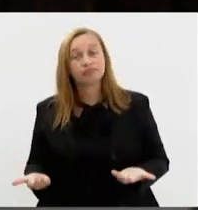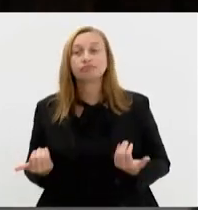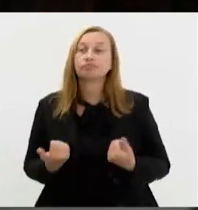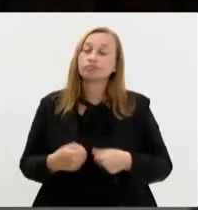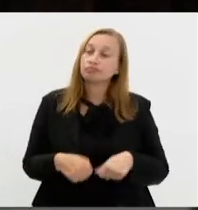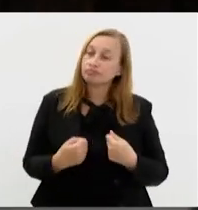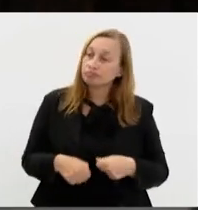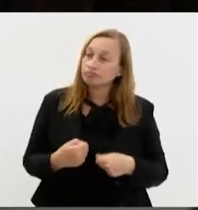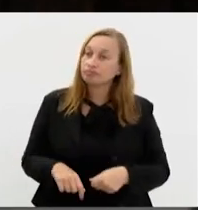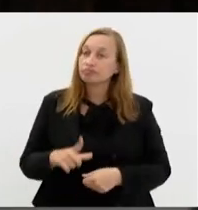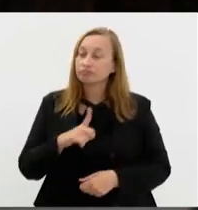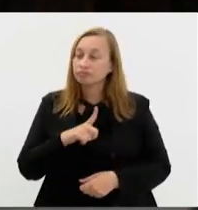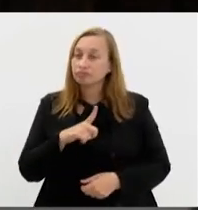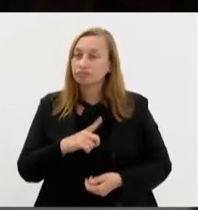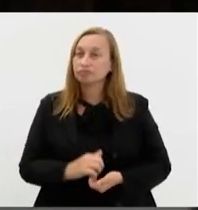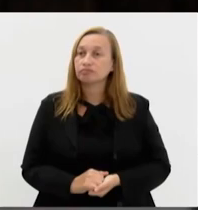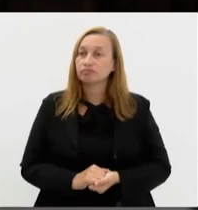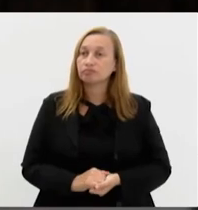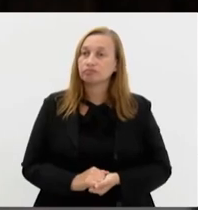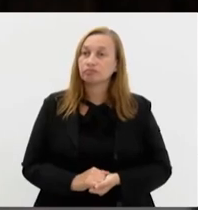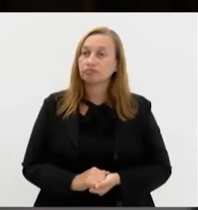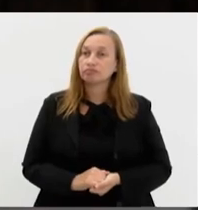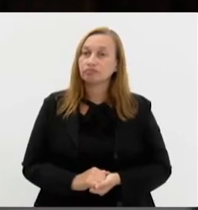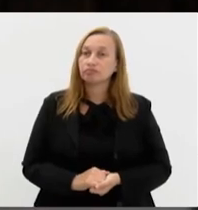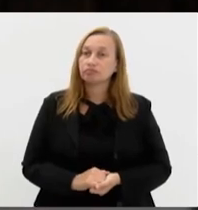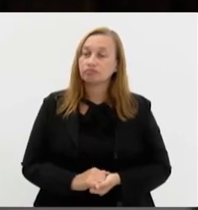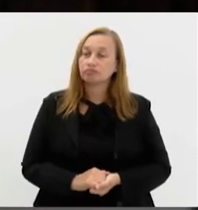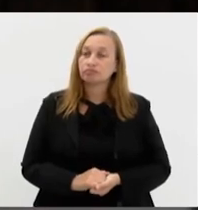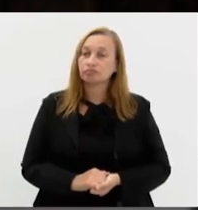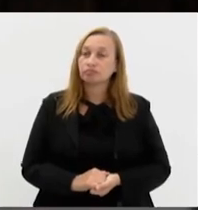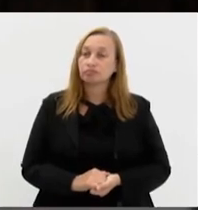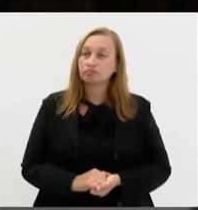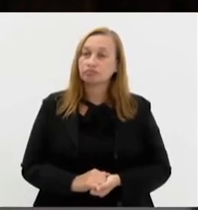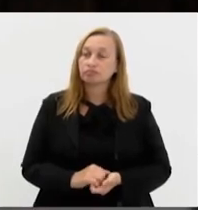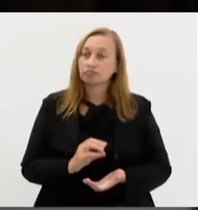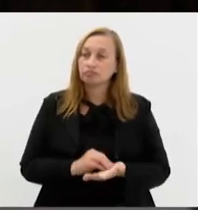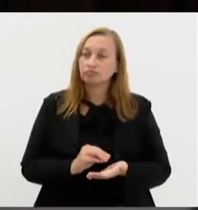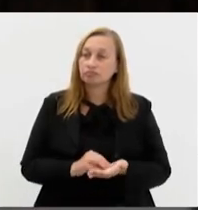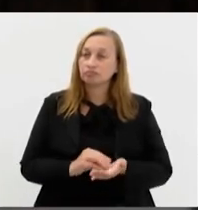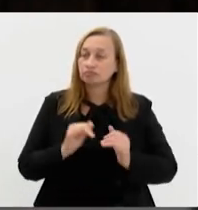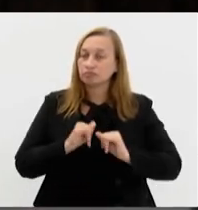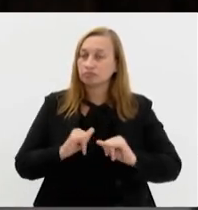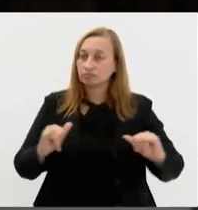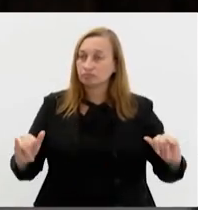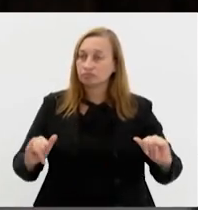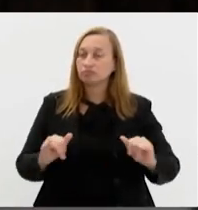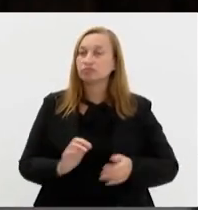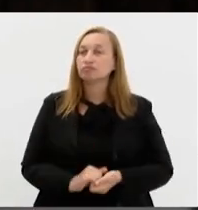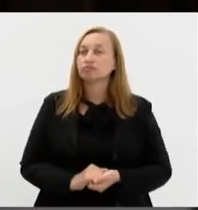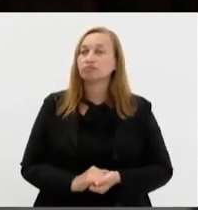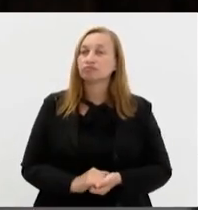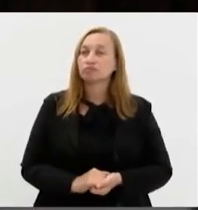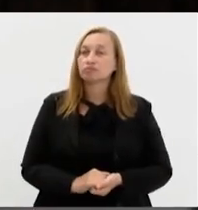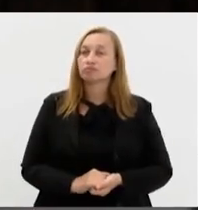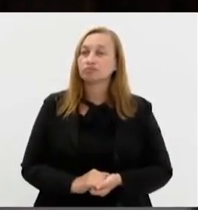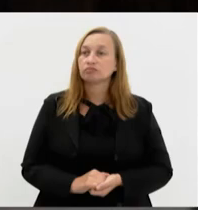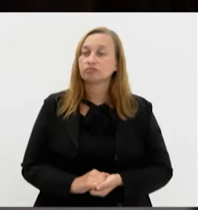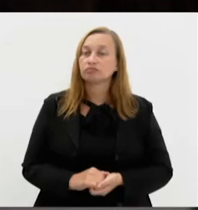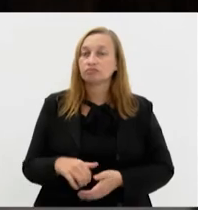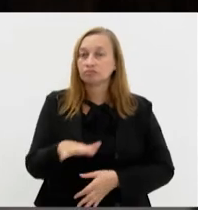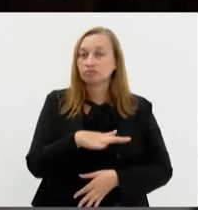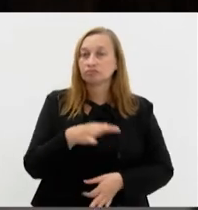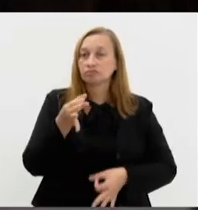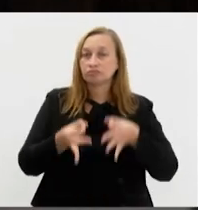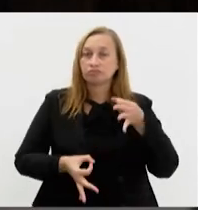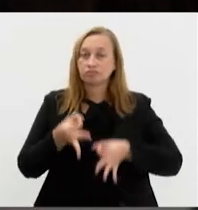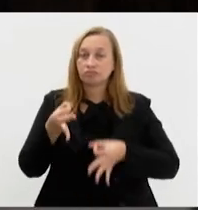haja para a configuração dessa desinformação passível de ser enfrentada no âmbito jurídico